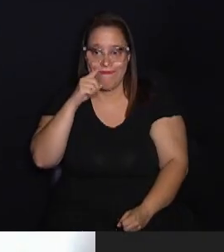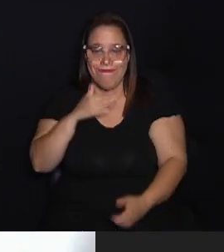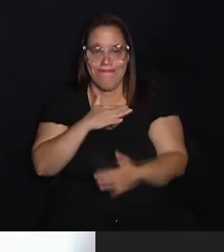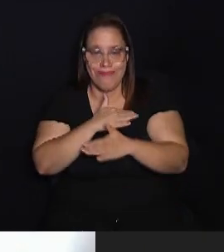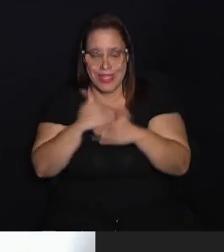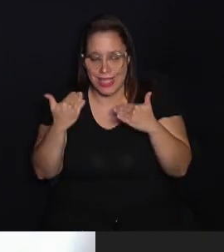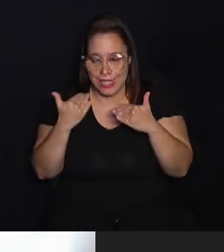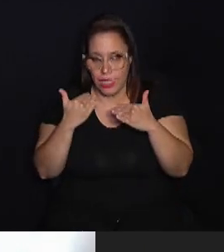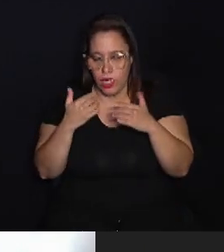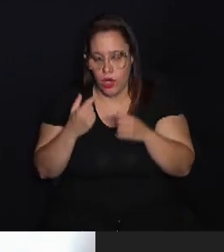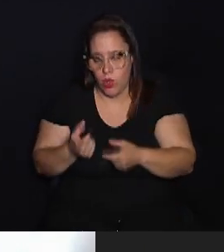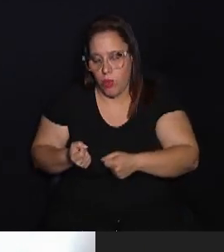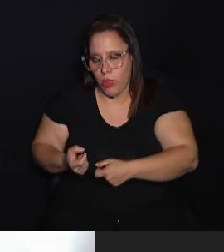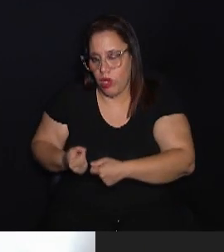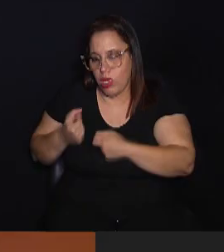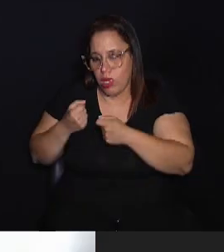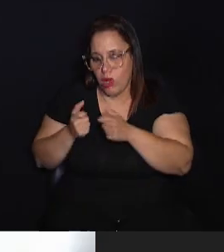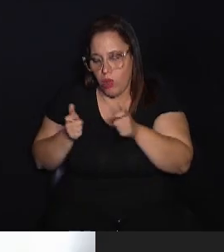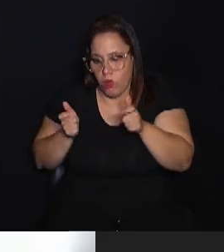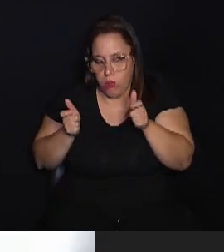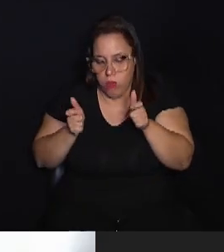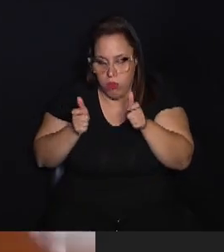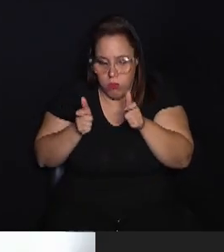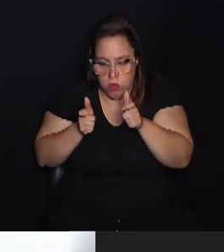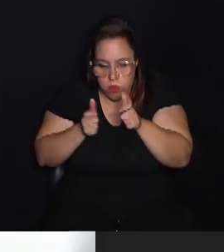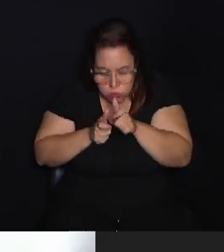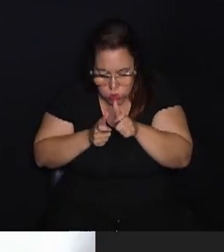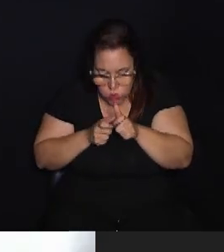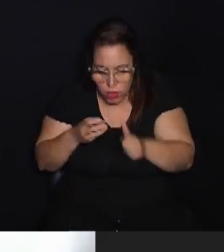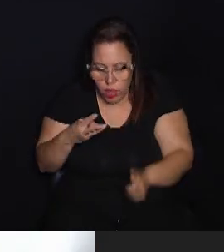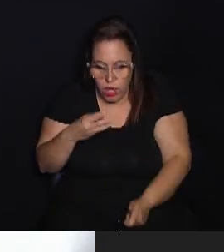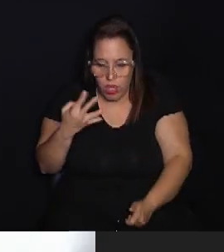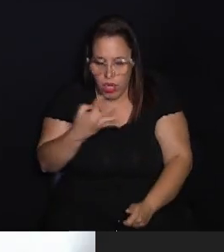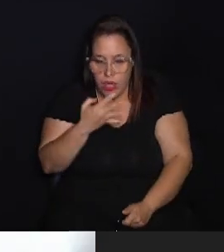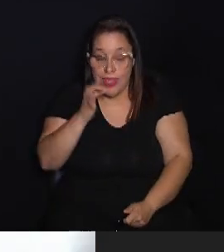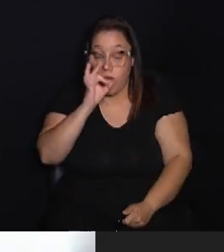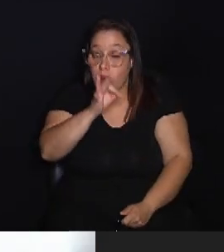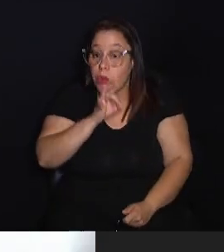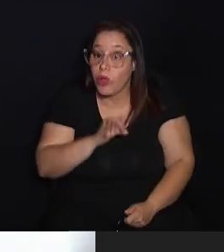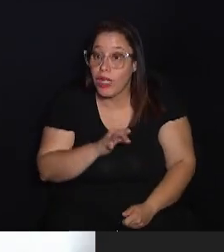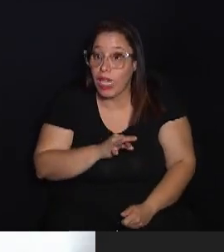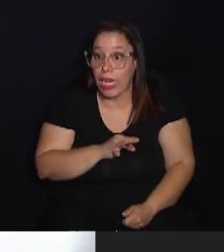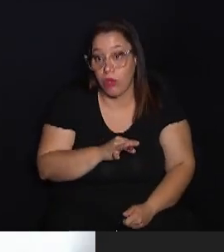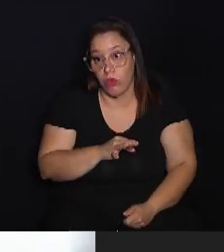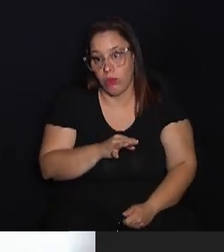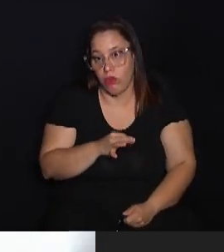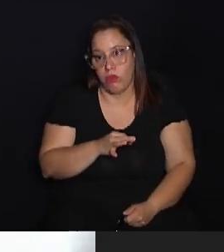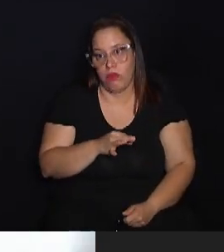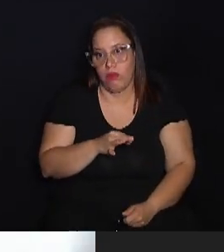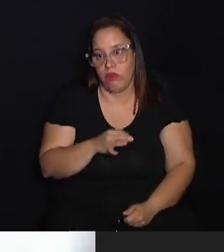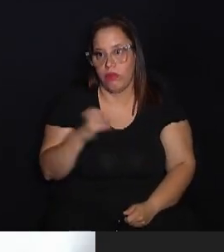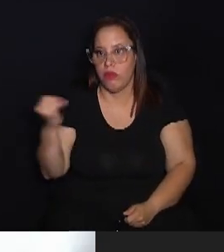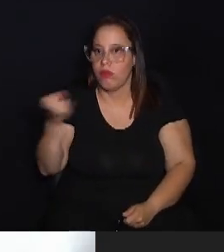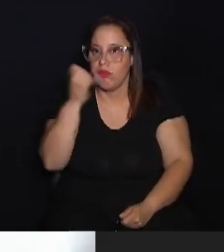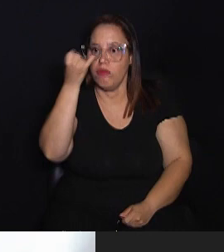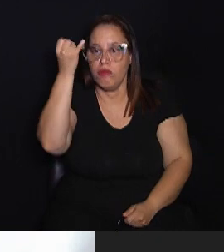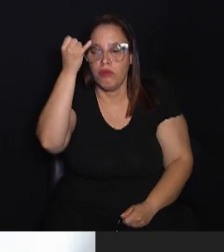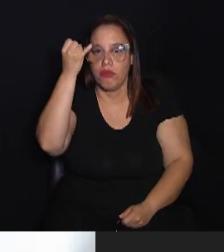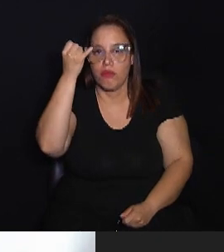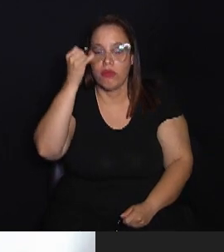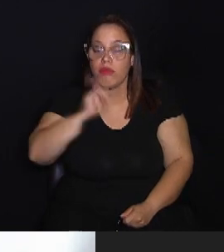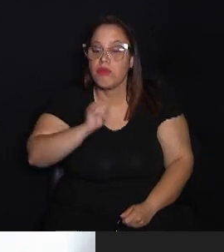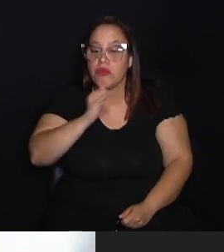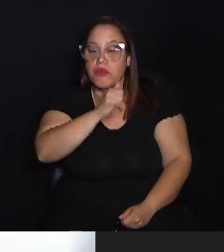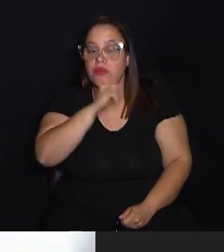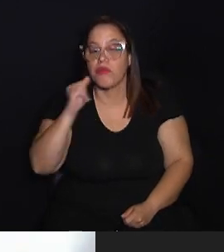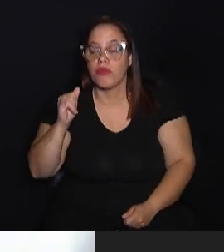por câncer diminuiu em cerca de 34%. E é importante dizer